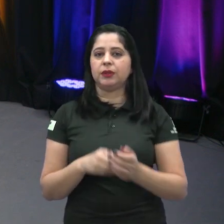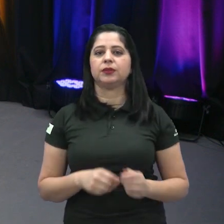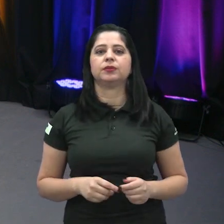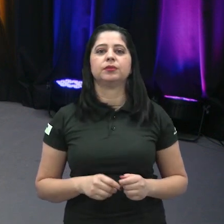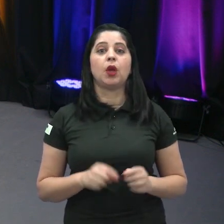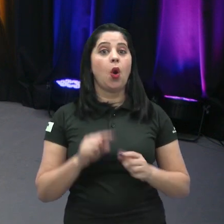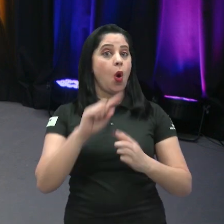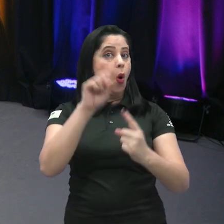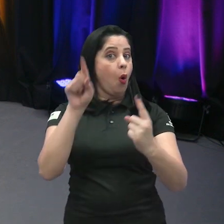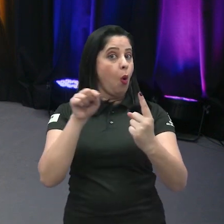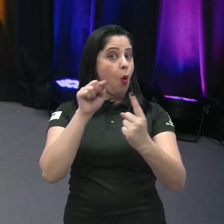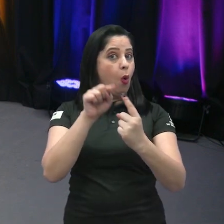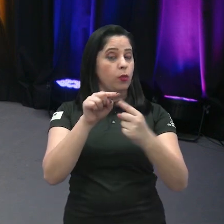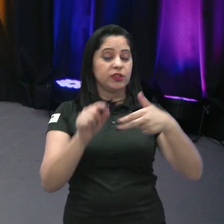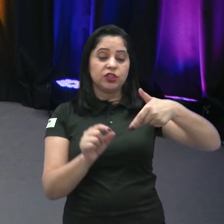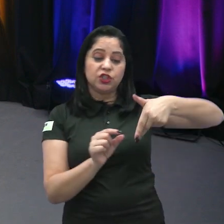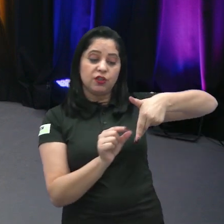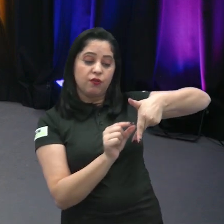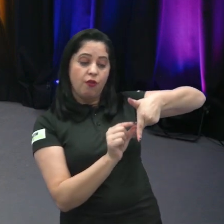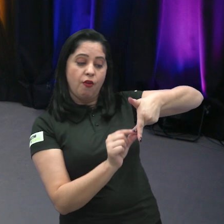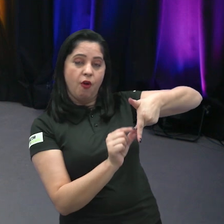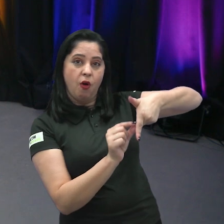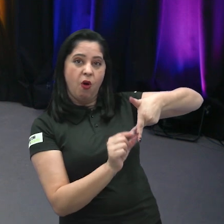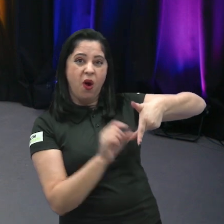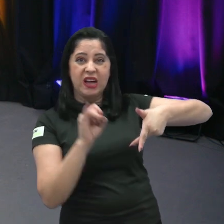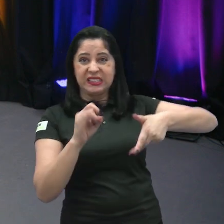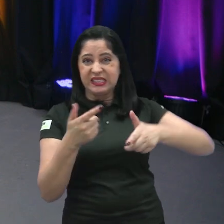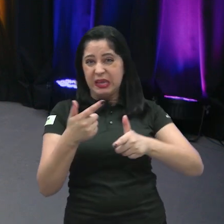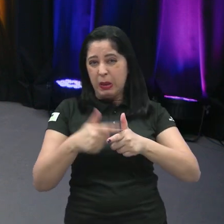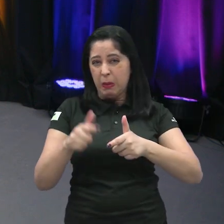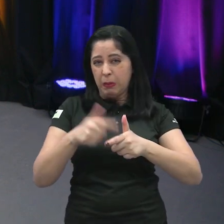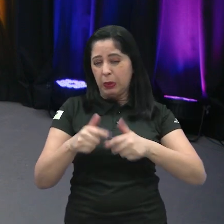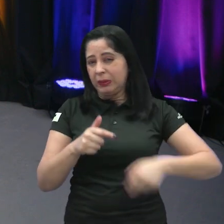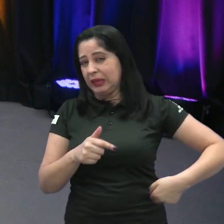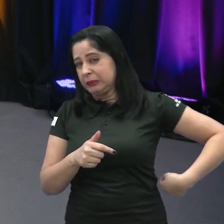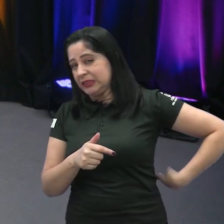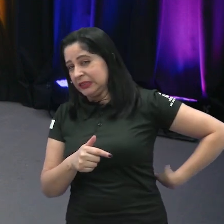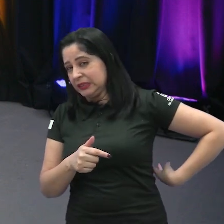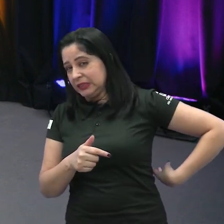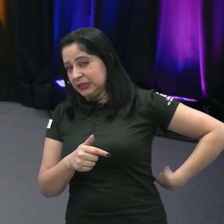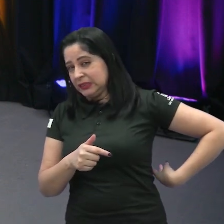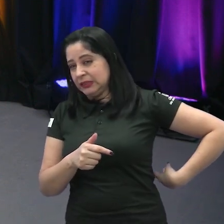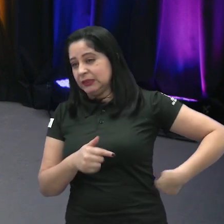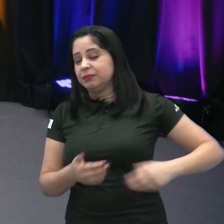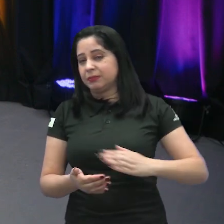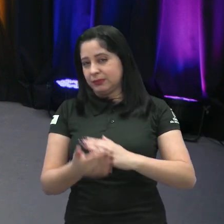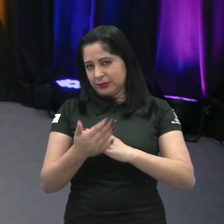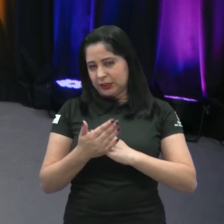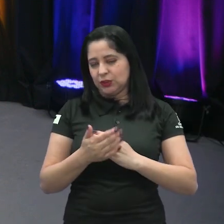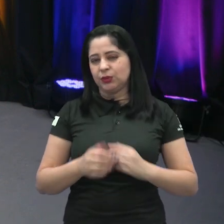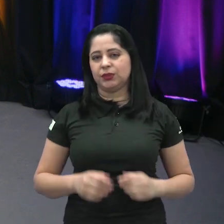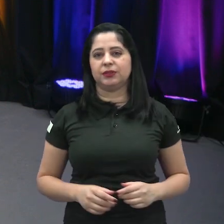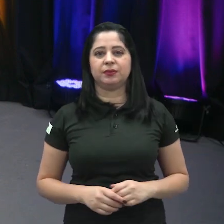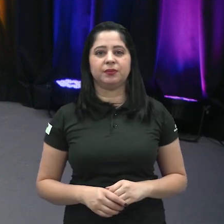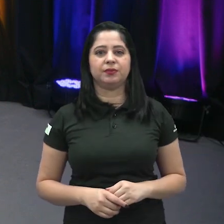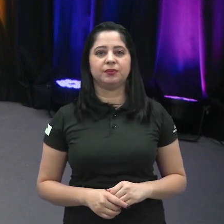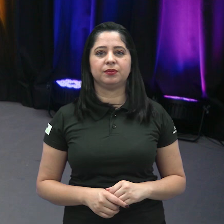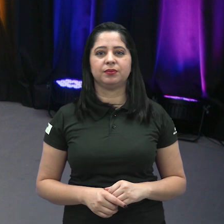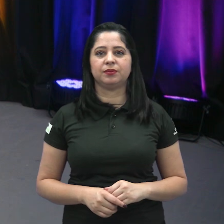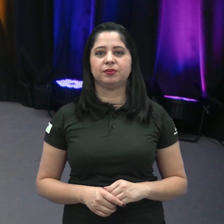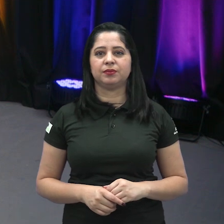a panturrilha. Importante também, quem tem nervo ciático, probleminha de nervo ciático, esse alongamento auxilia